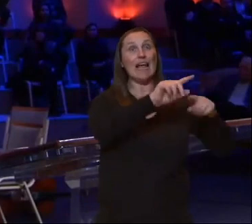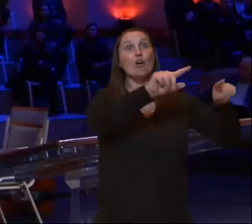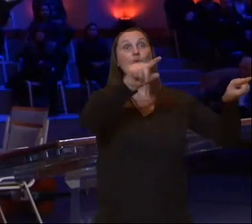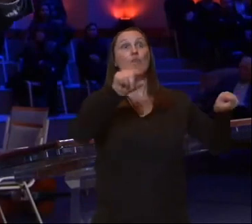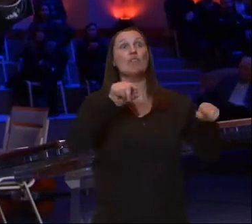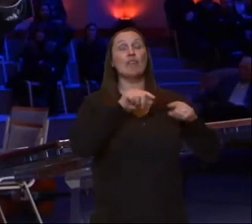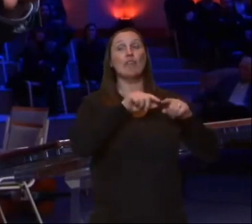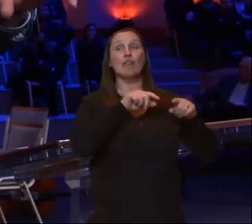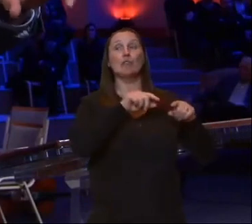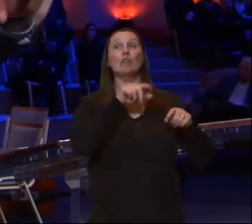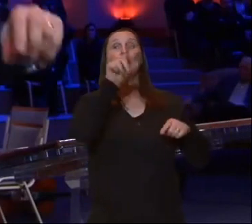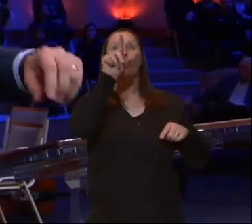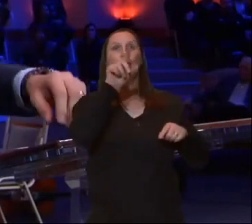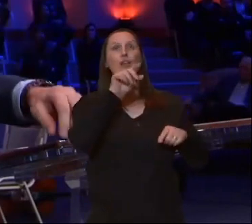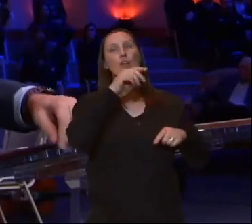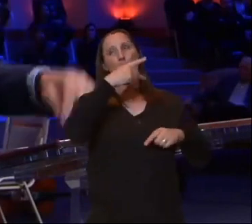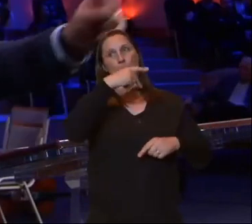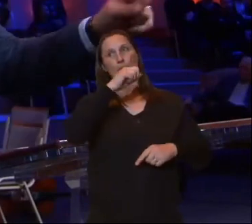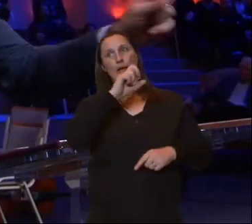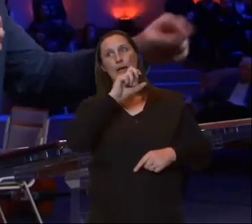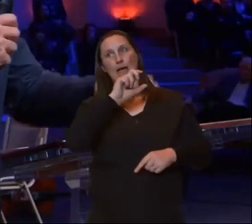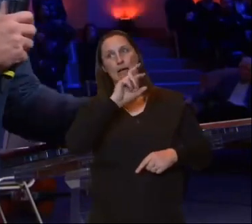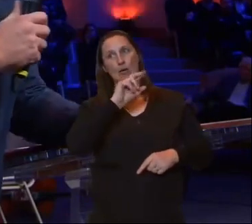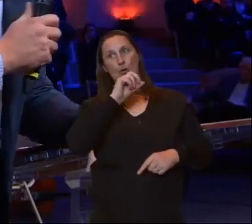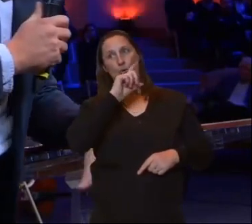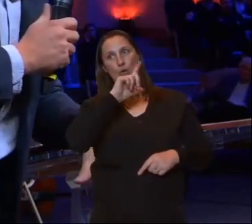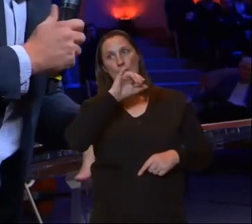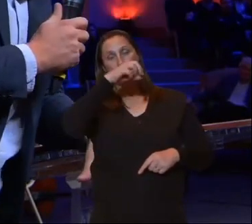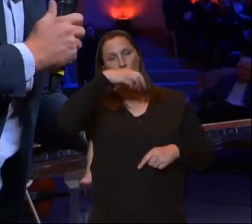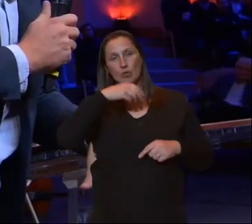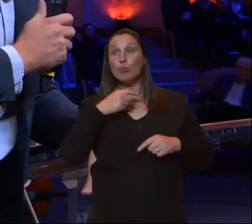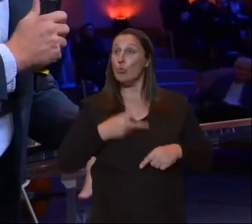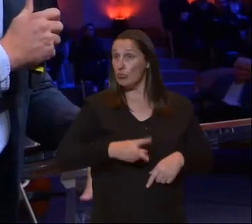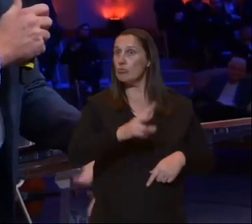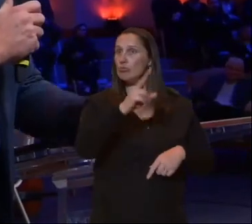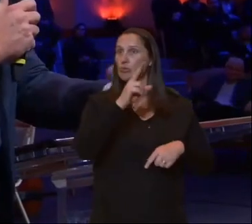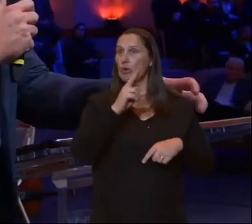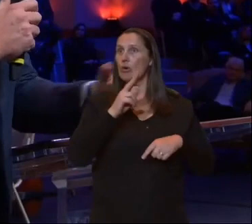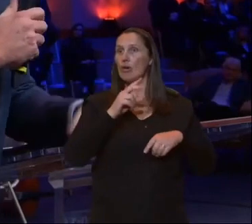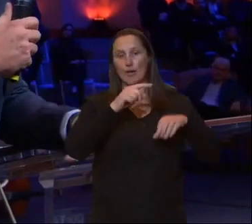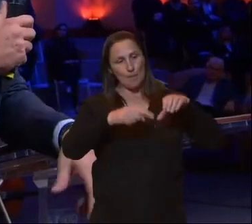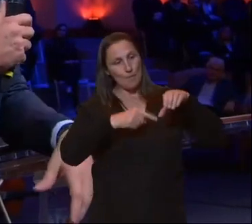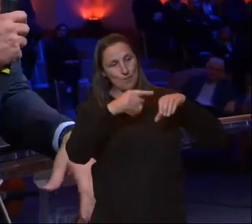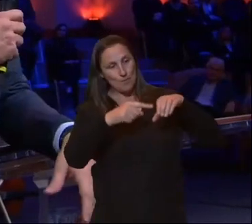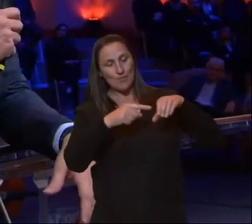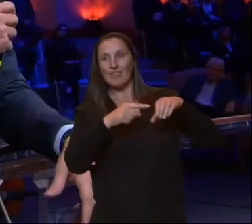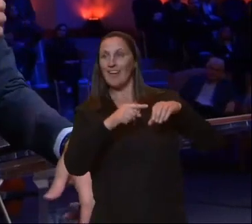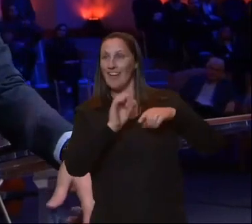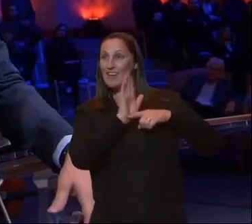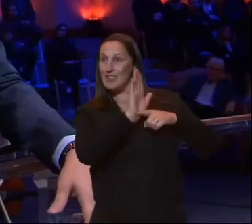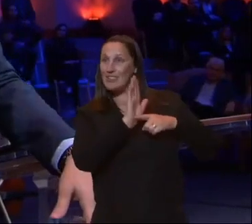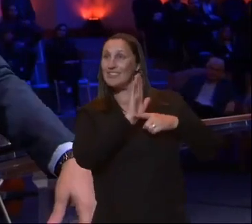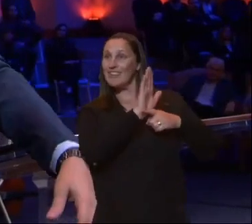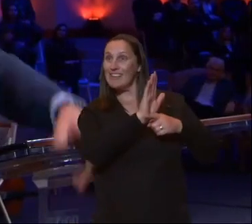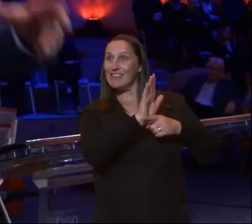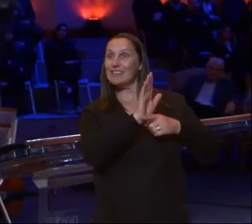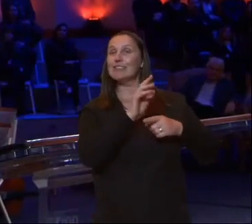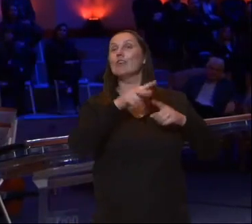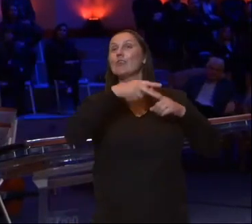Parolim, ele comprou um galpão, continuou consertando as rodas dos carrinheiros, aí